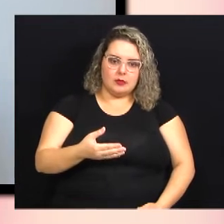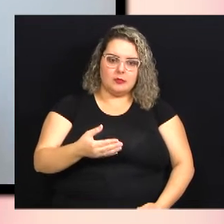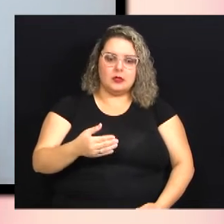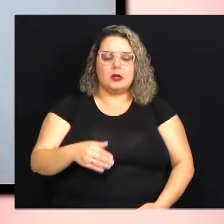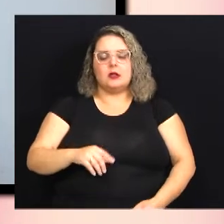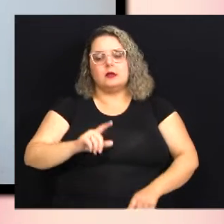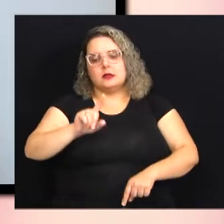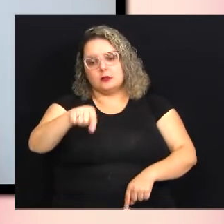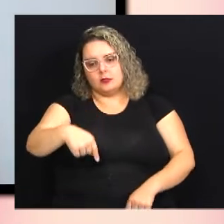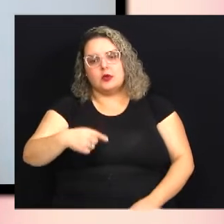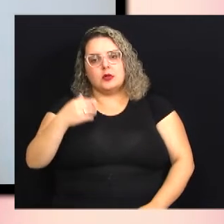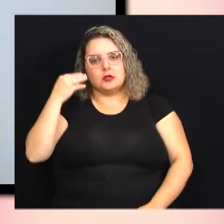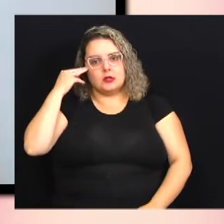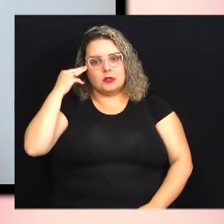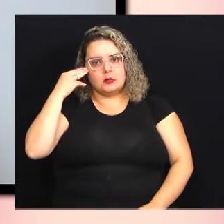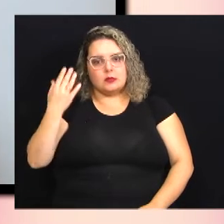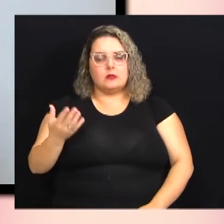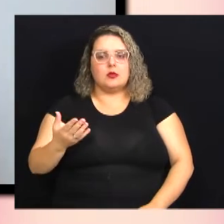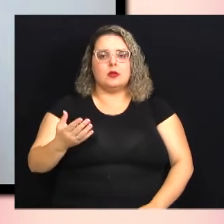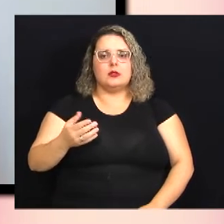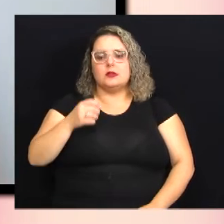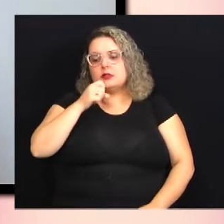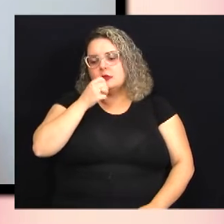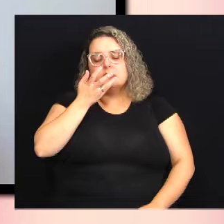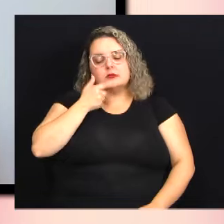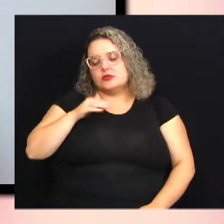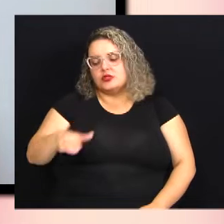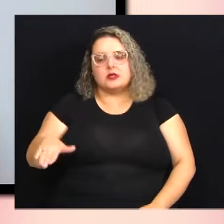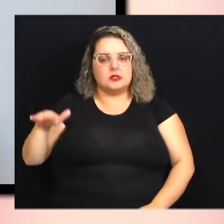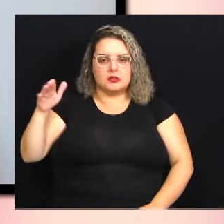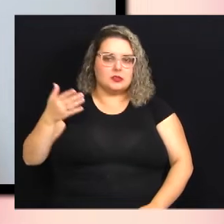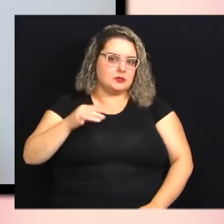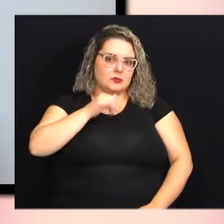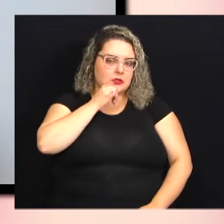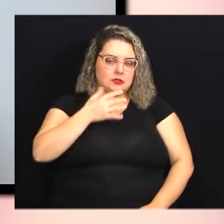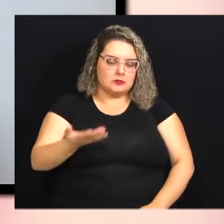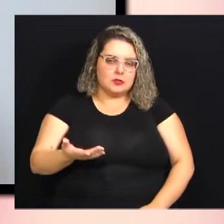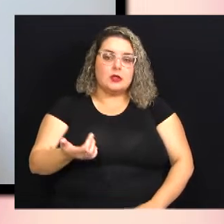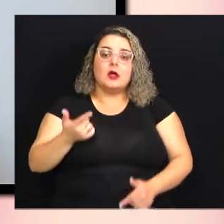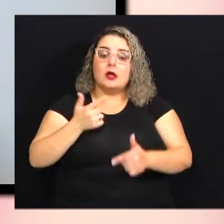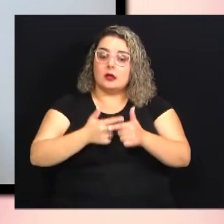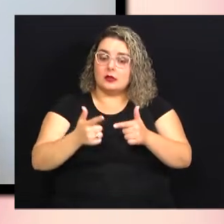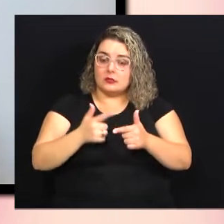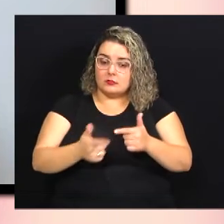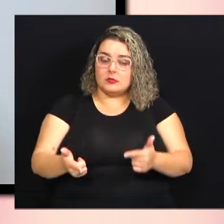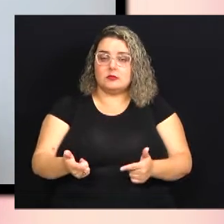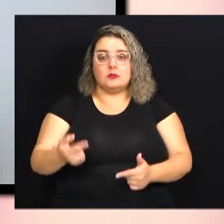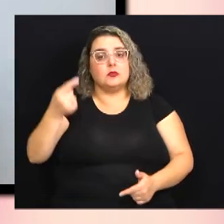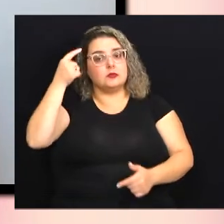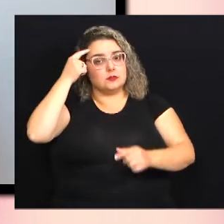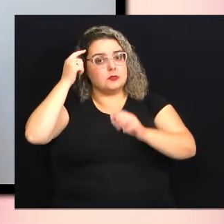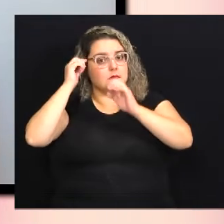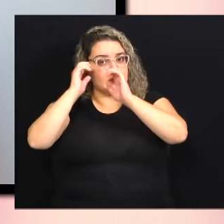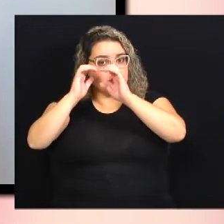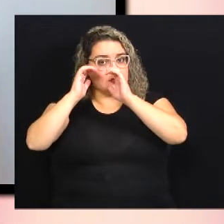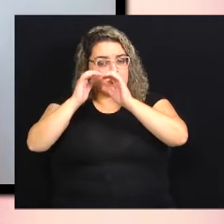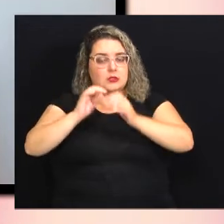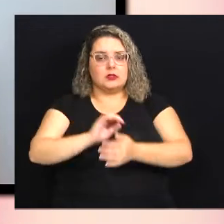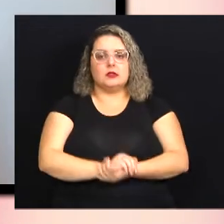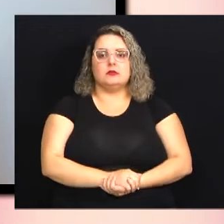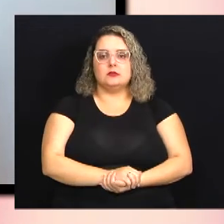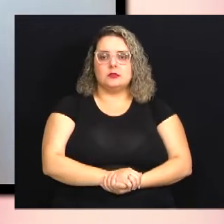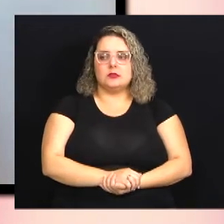mais tardia, certo? E é um problema realmente no cérebro, né? O cérebro é